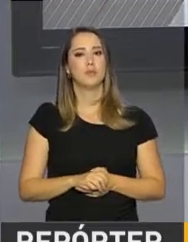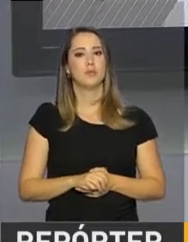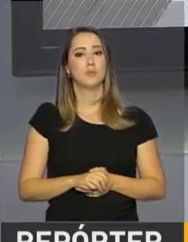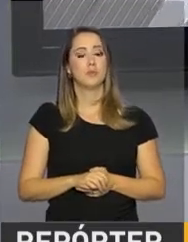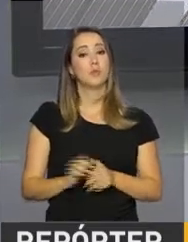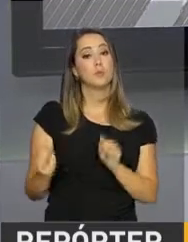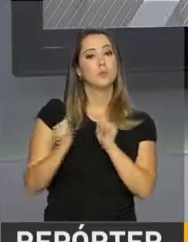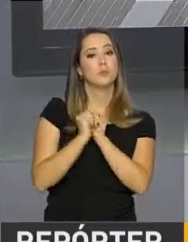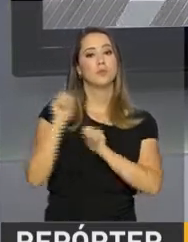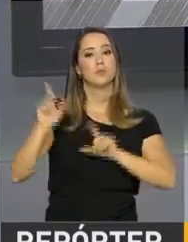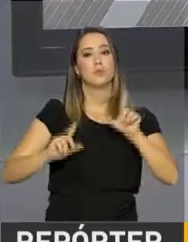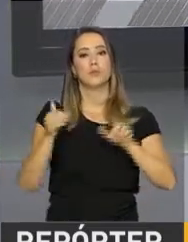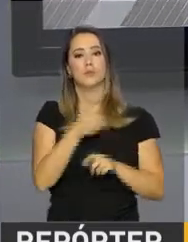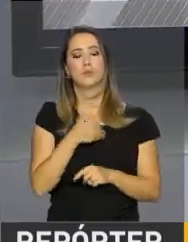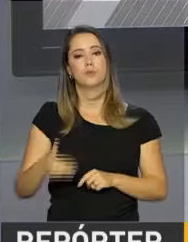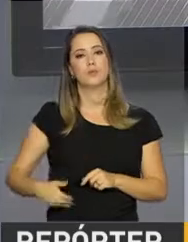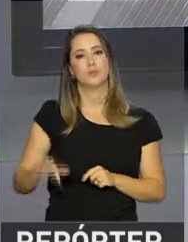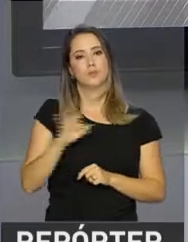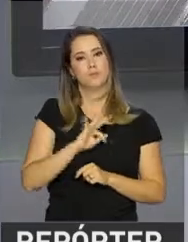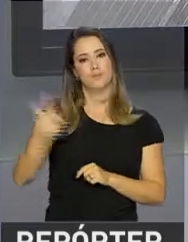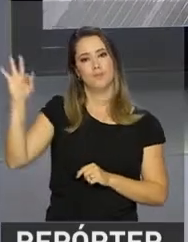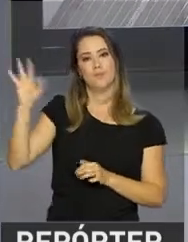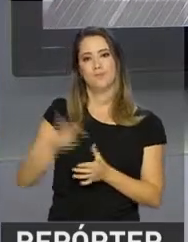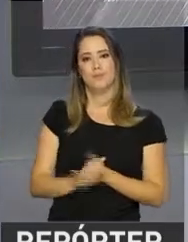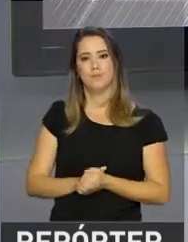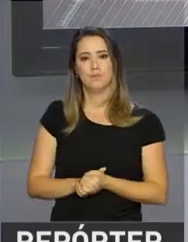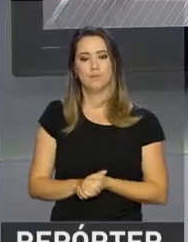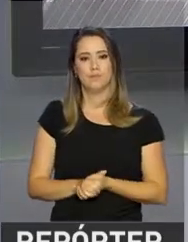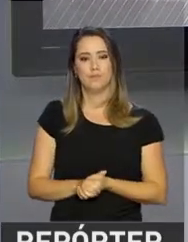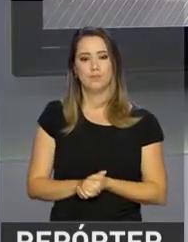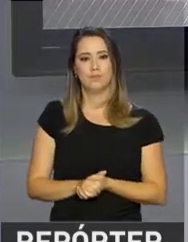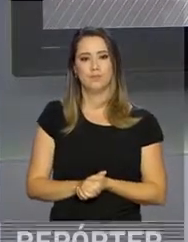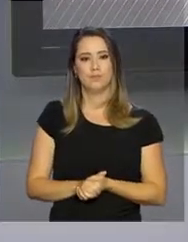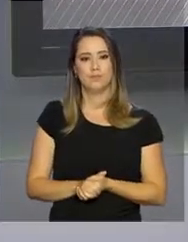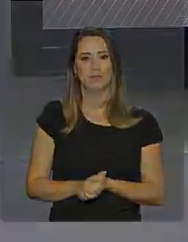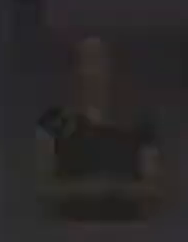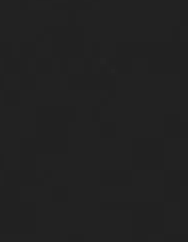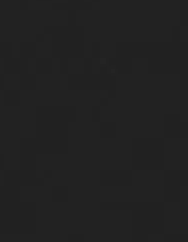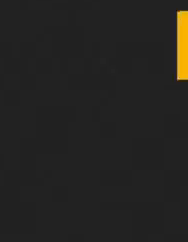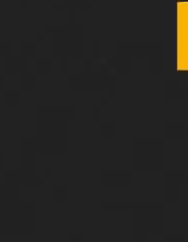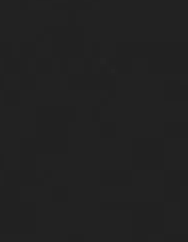internet continue com a gente na nbr a tv do governo federal